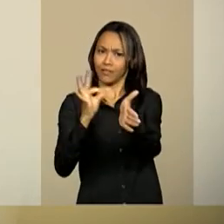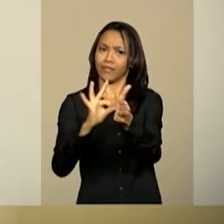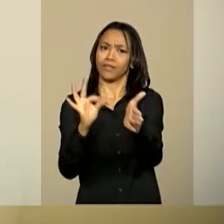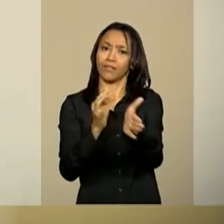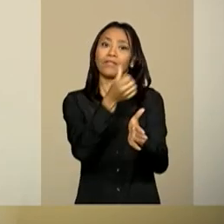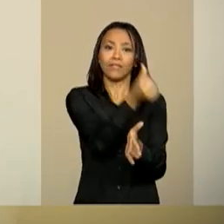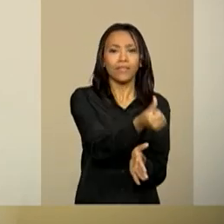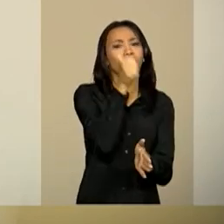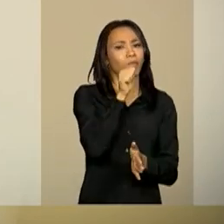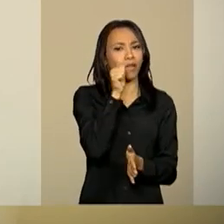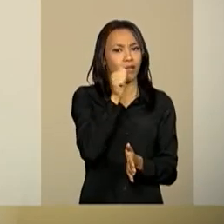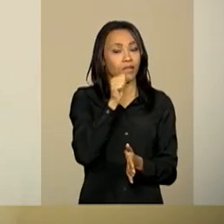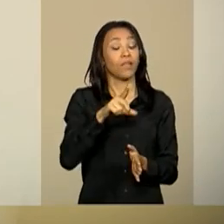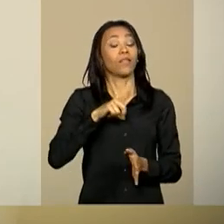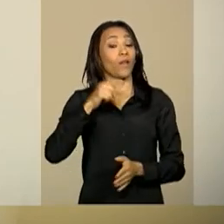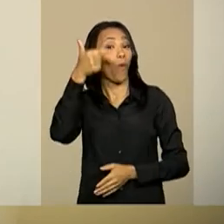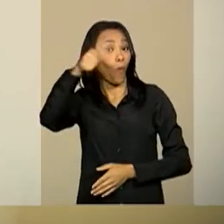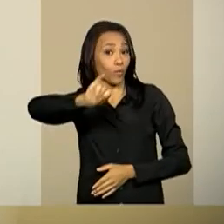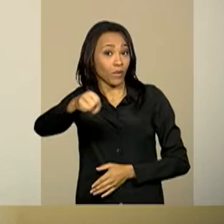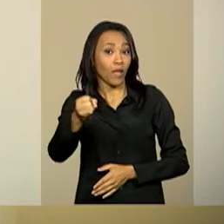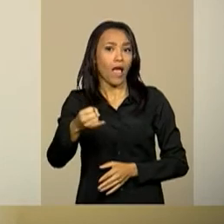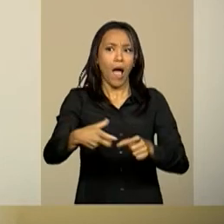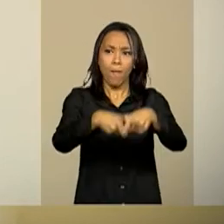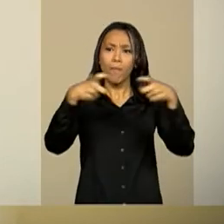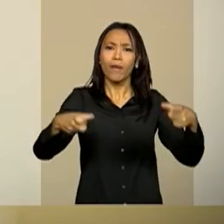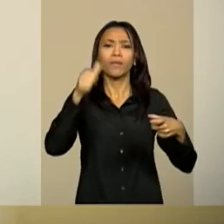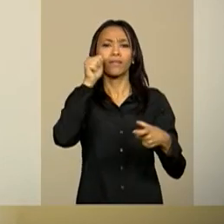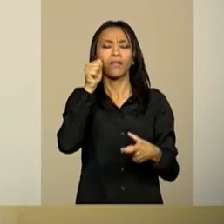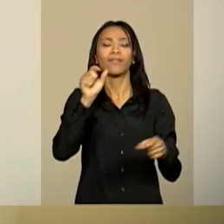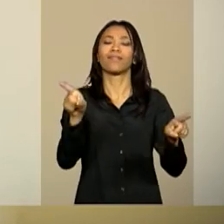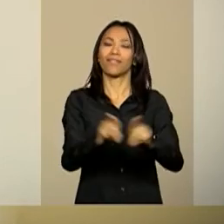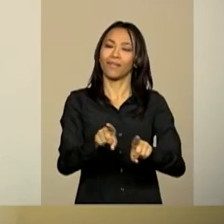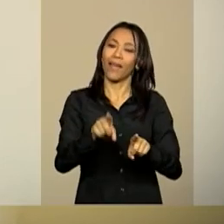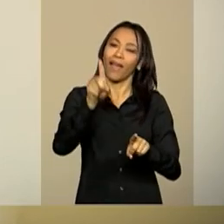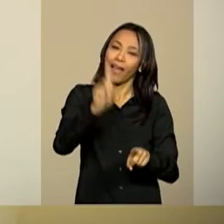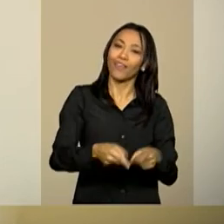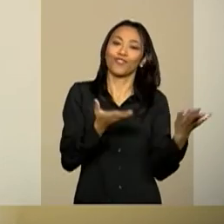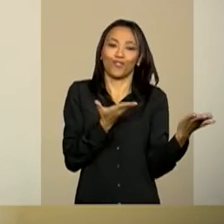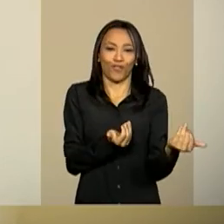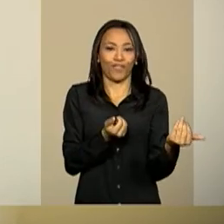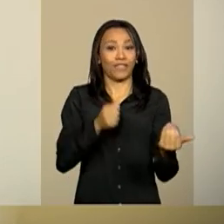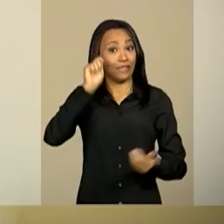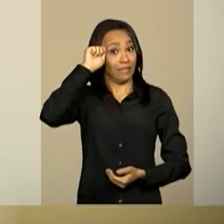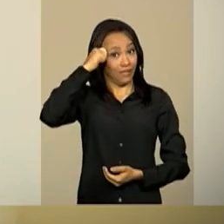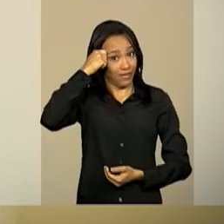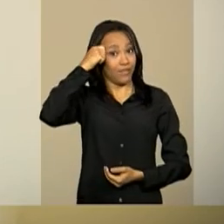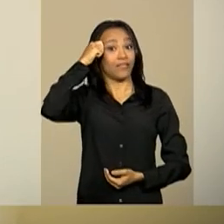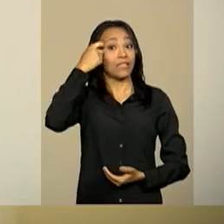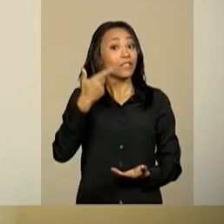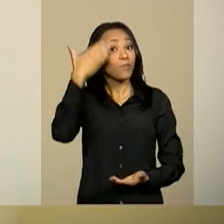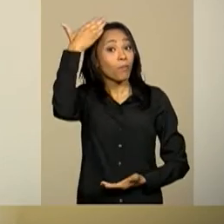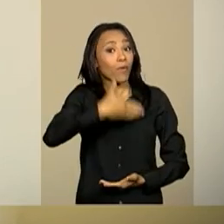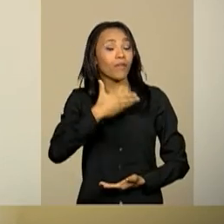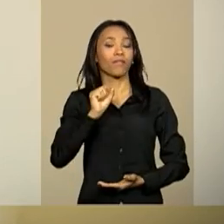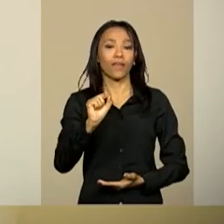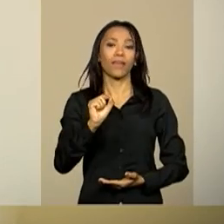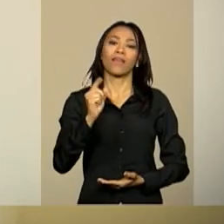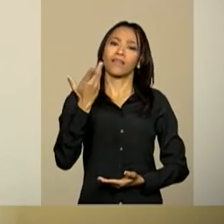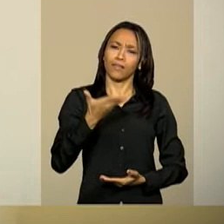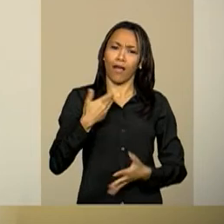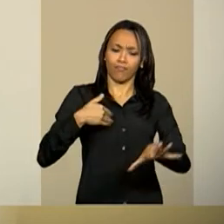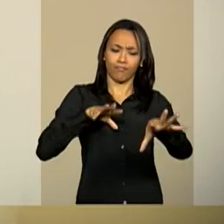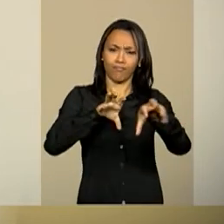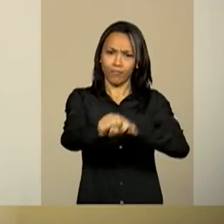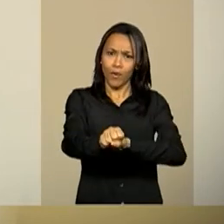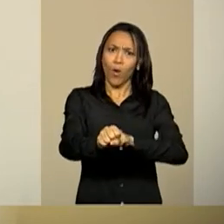do Pronatec tem mais uma grande maioria são também de jovens e negros tudo isso demonstra que está se formando